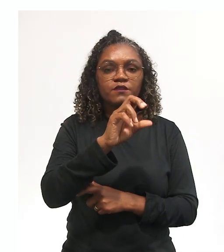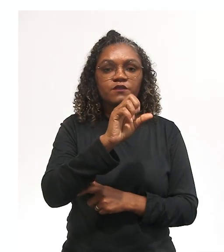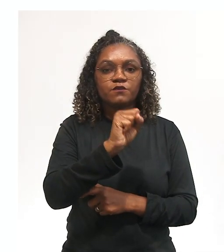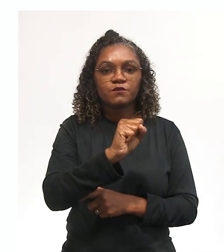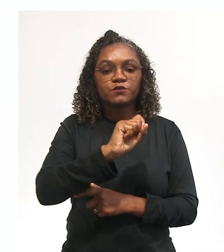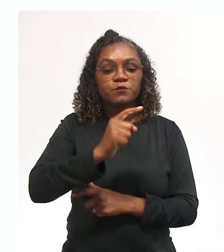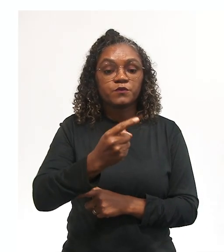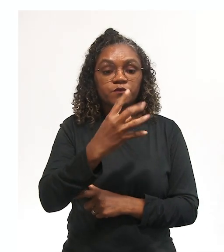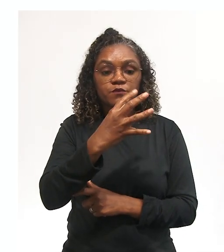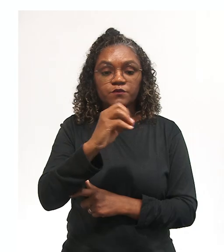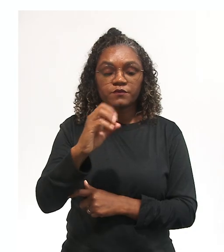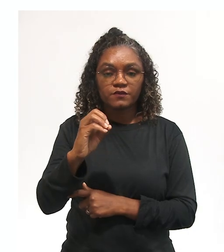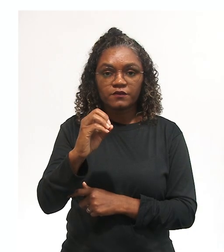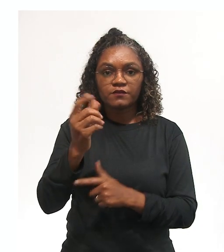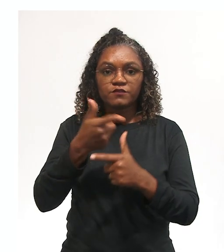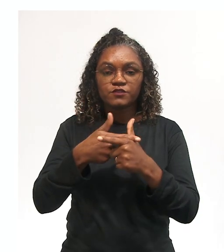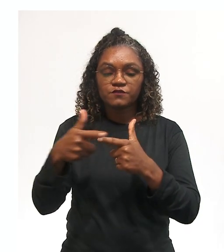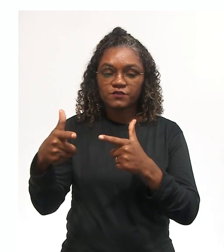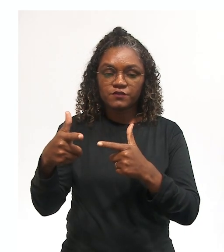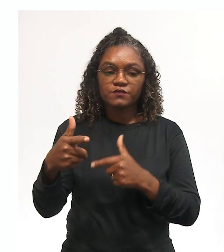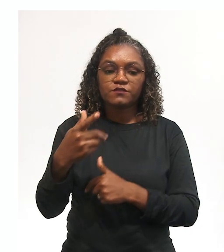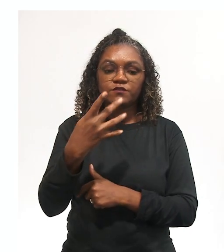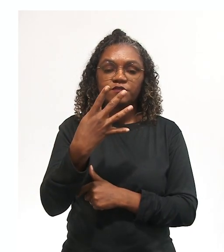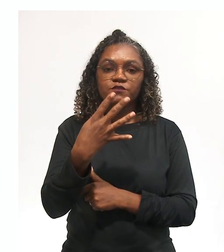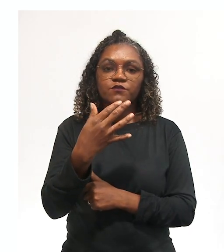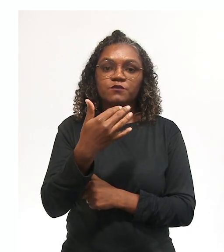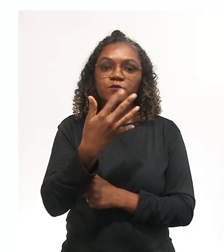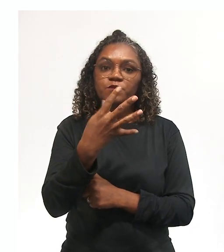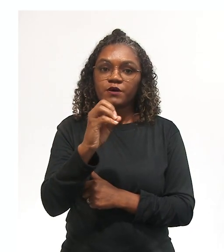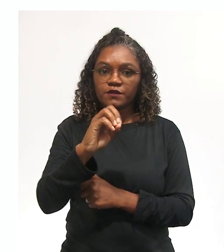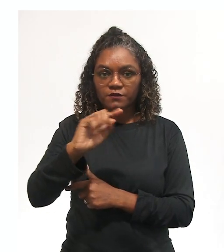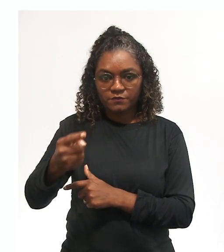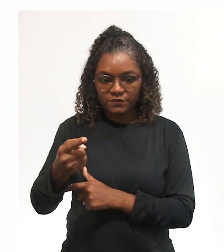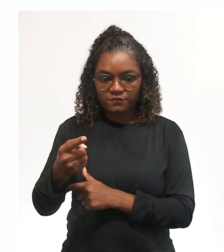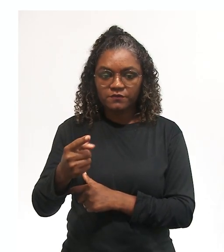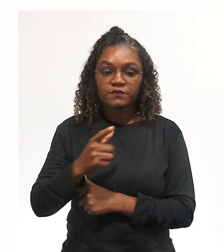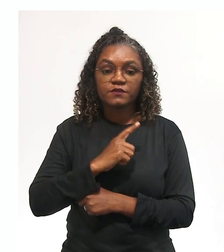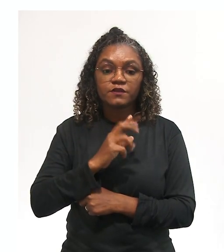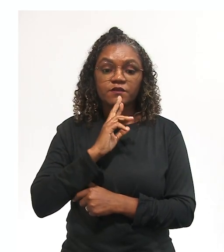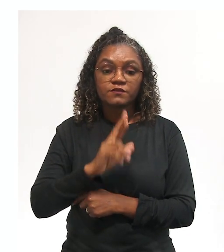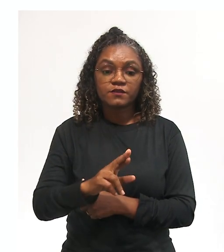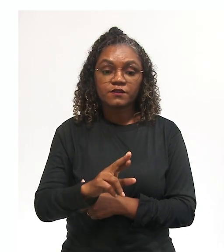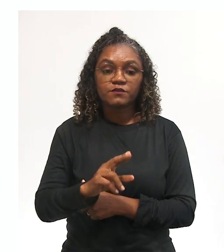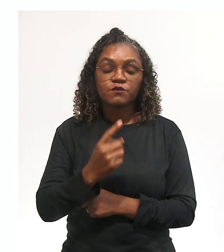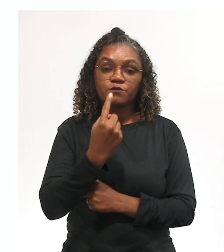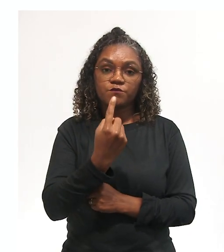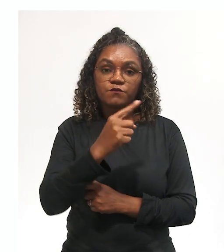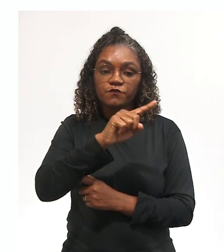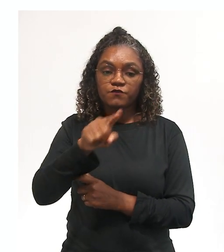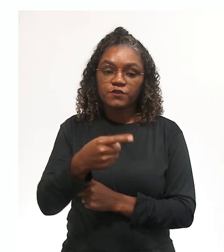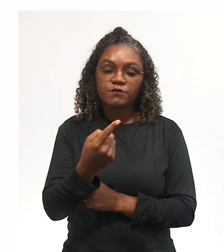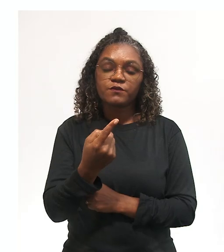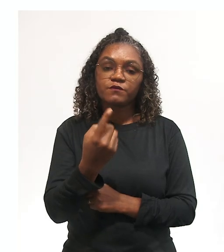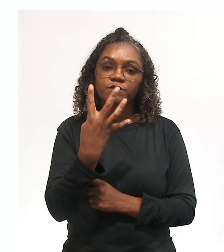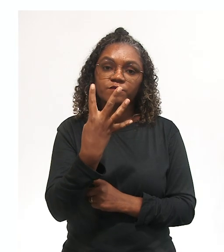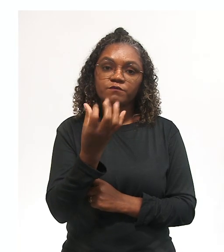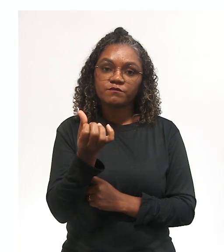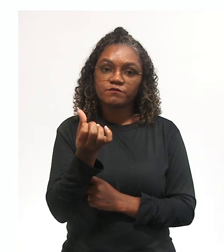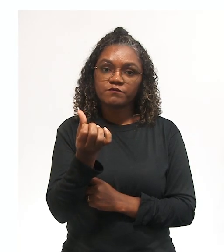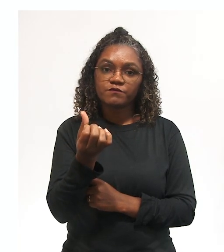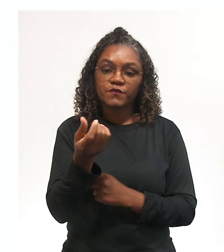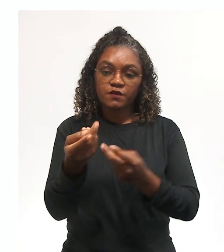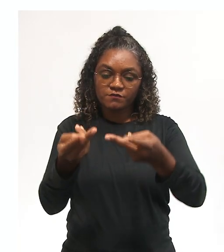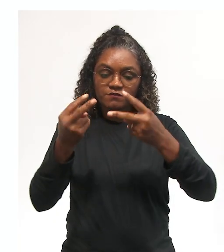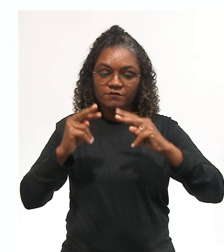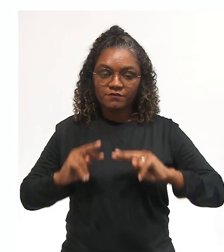58.400 dividido por 40 mil dá 1,46. Esse 1 que estava positivo passa para o outro